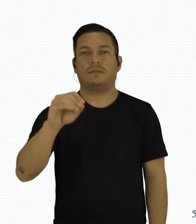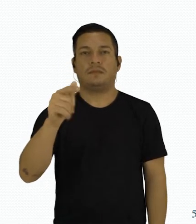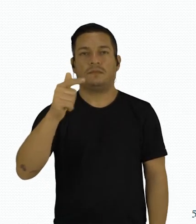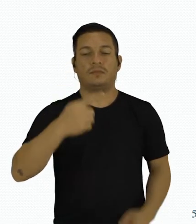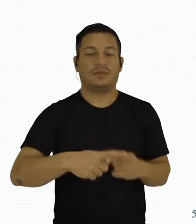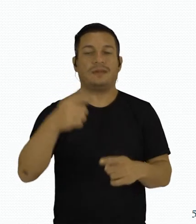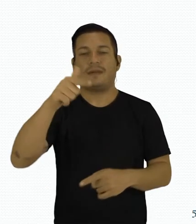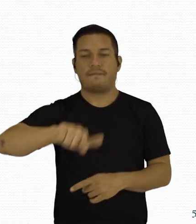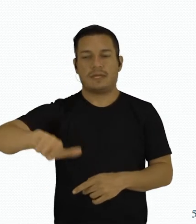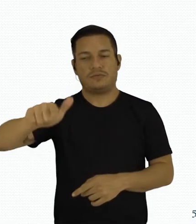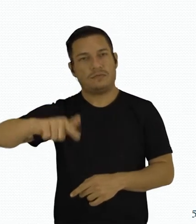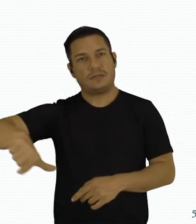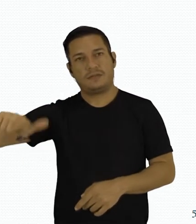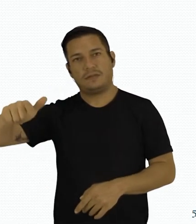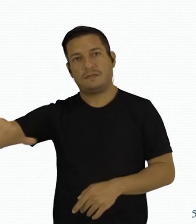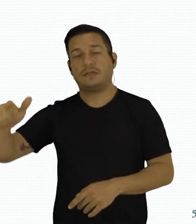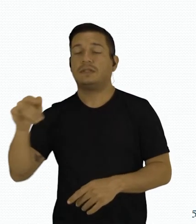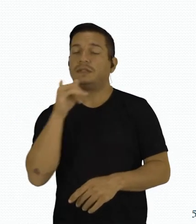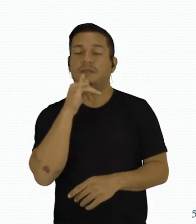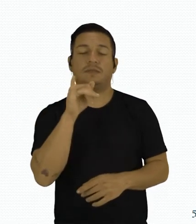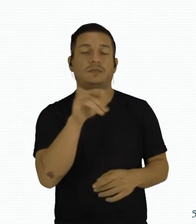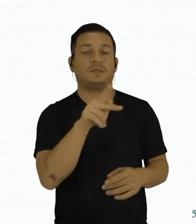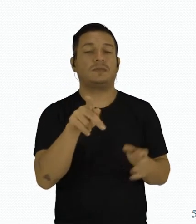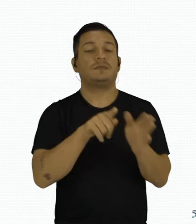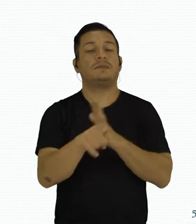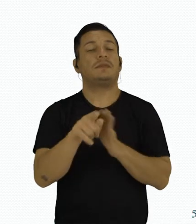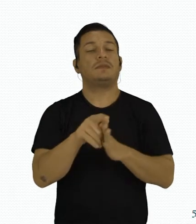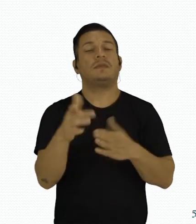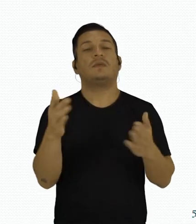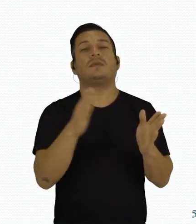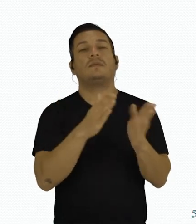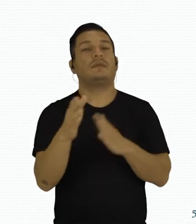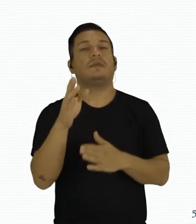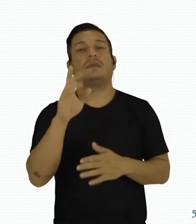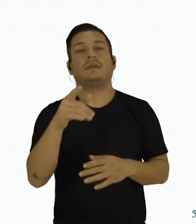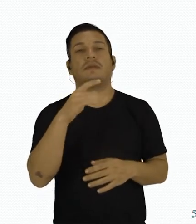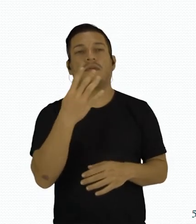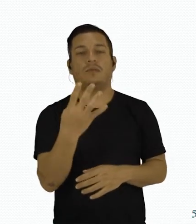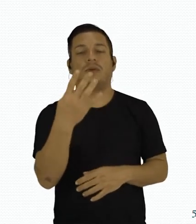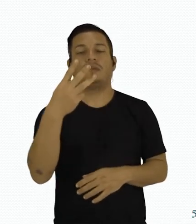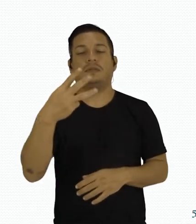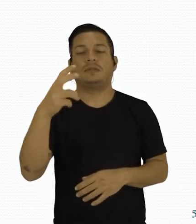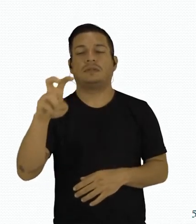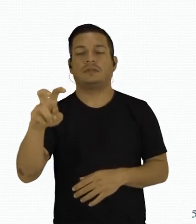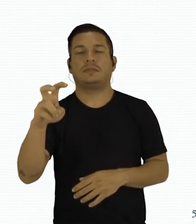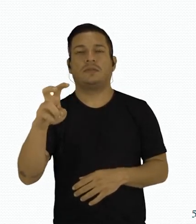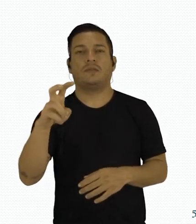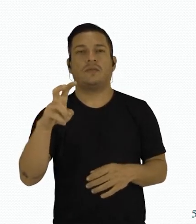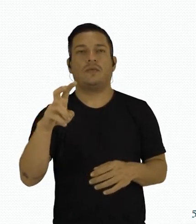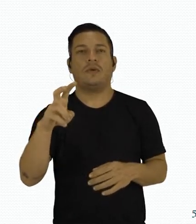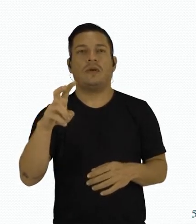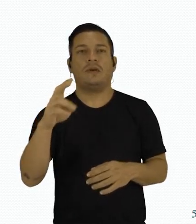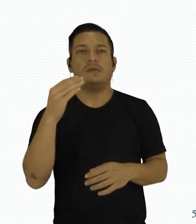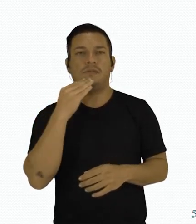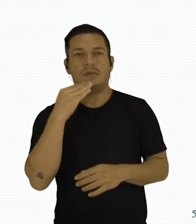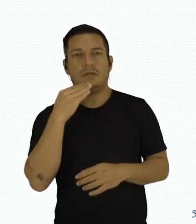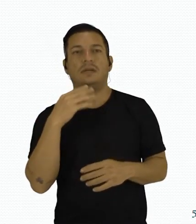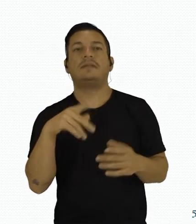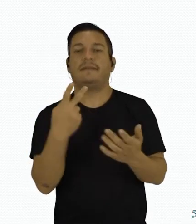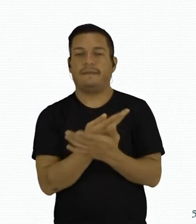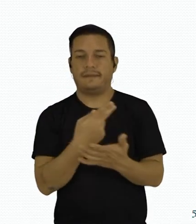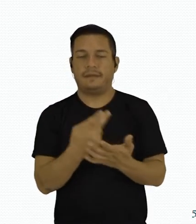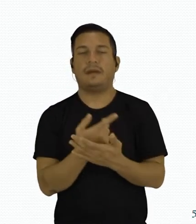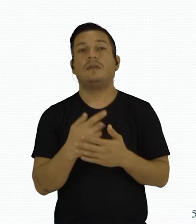nessa ordem. Se caso o professor perguntar qual é o período dessa dízima e você coloca 4, 3, 5, fora dessa ordem aí, está errado.